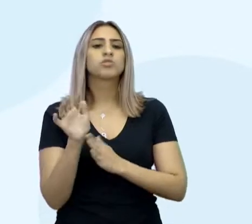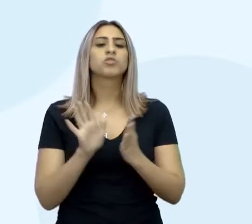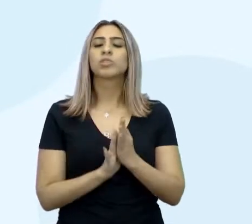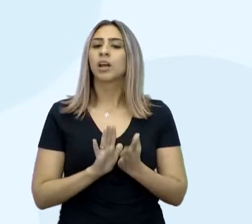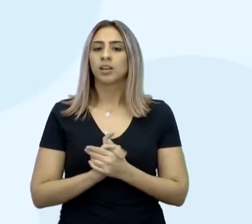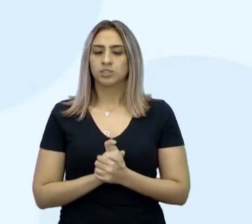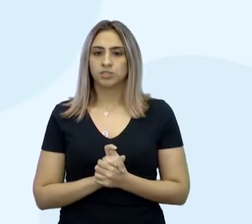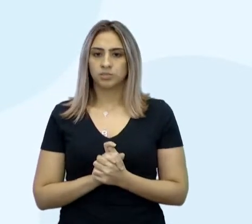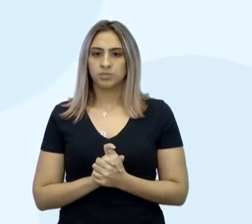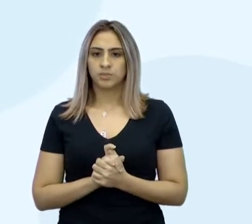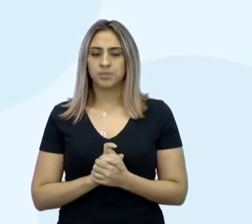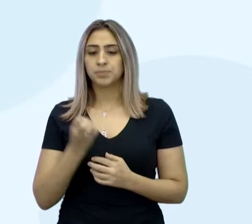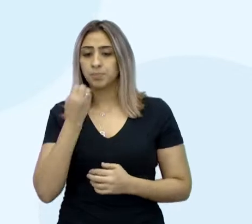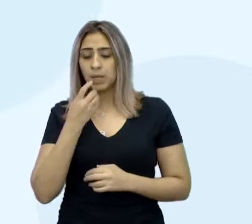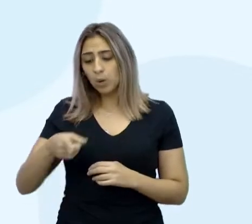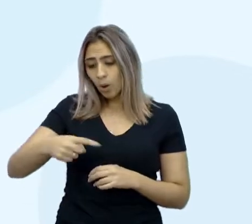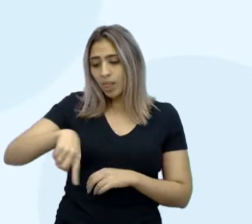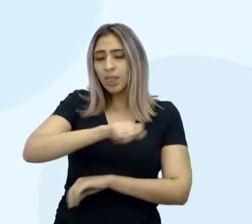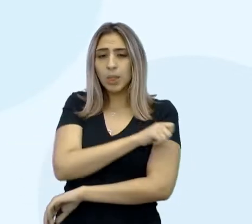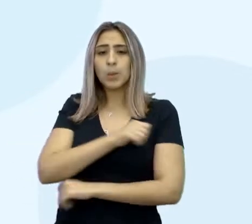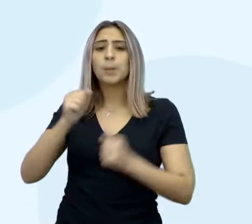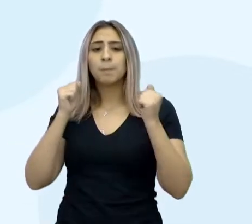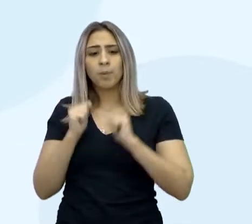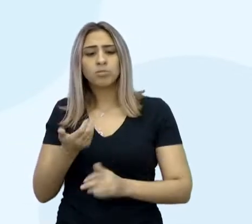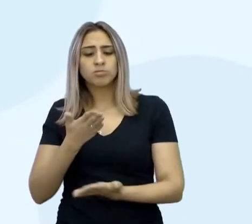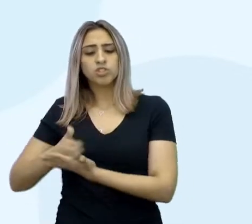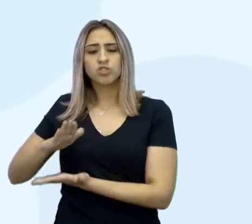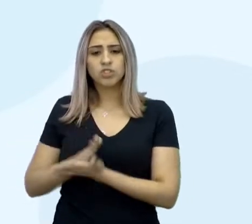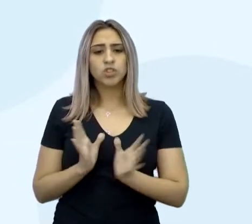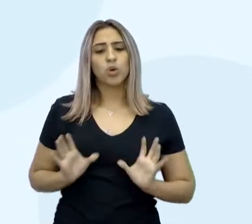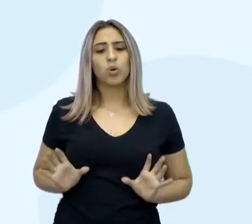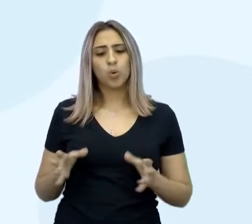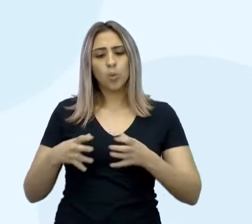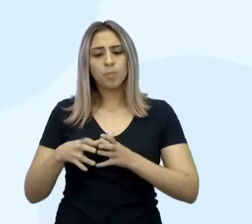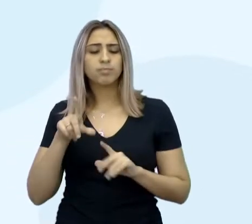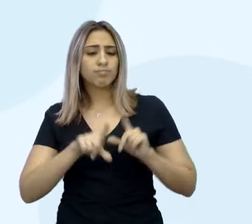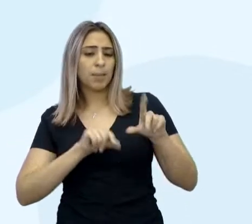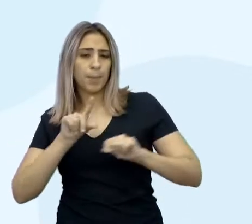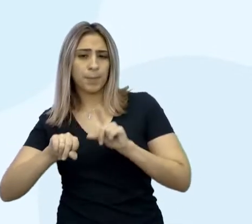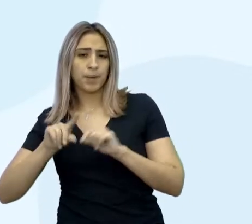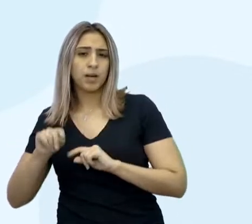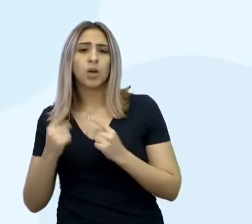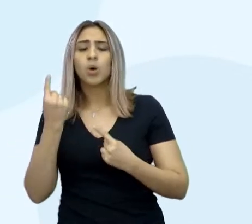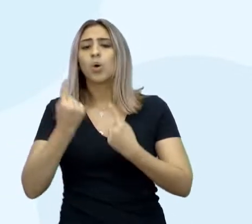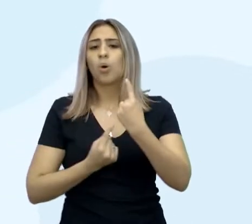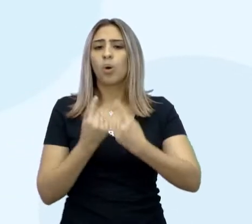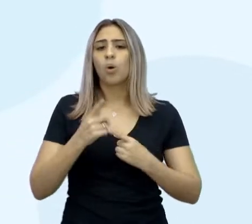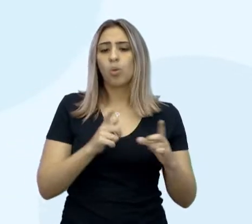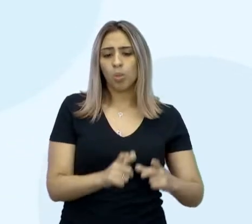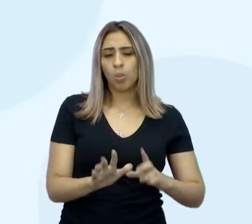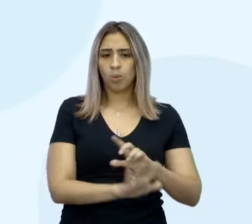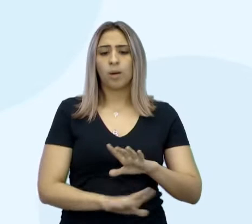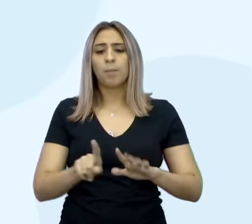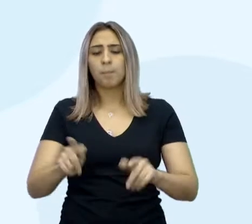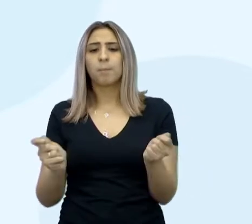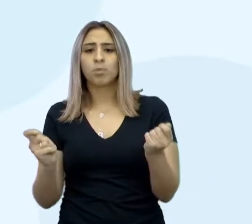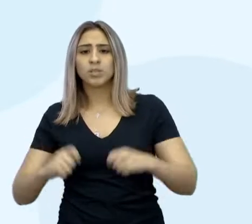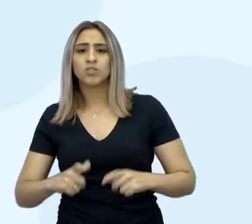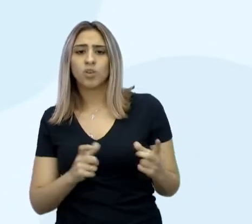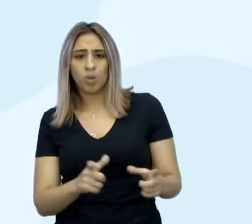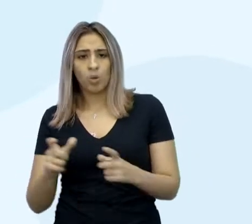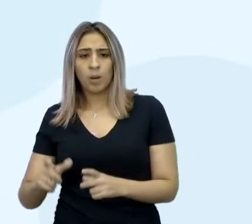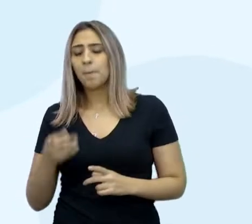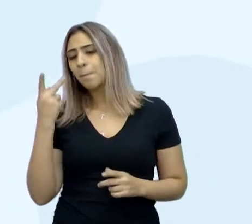atividade? Bem, os estudantes eles devem se dividir em grupos e escolher uma região, se possível